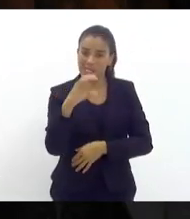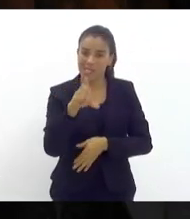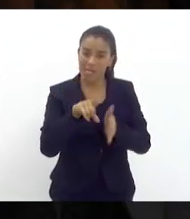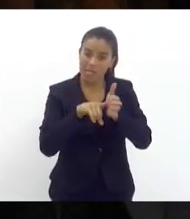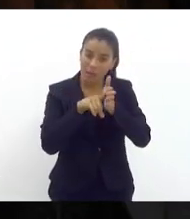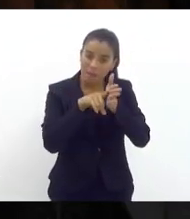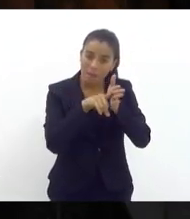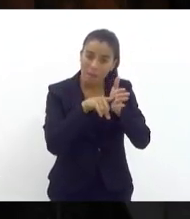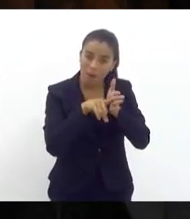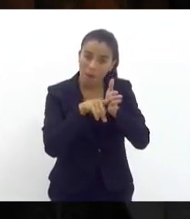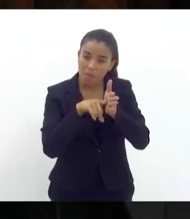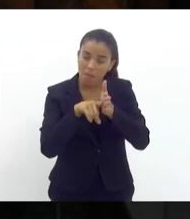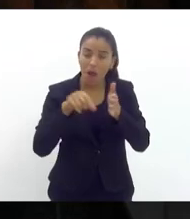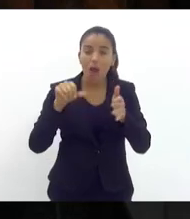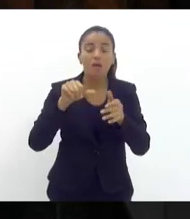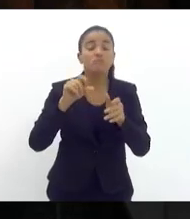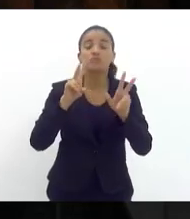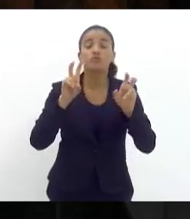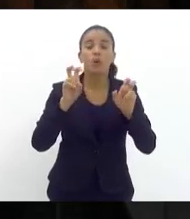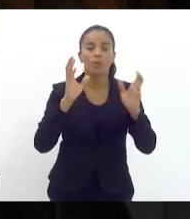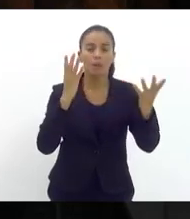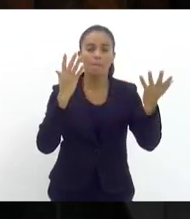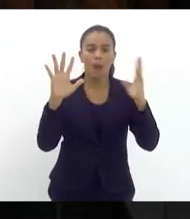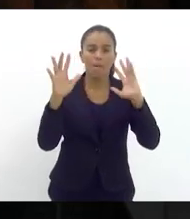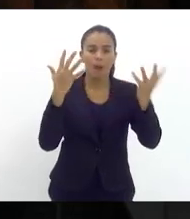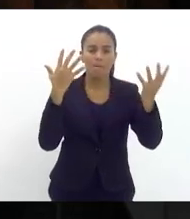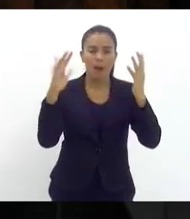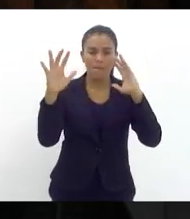pesquisam mudanças climáticas